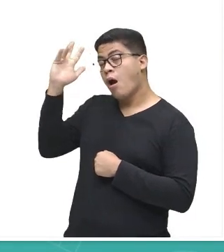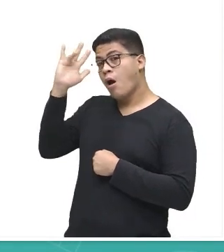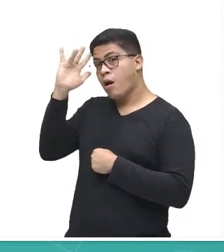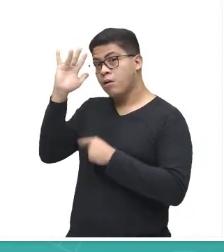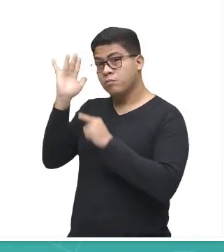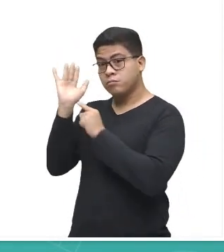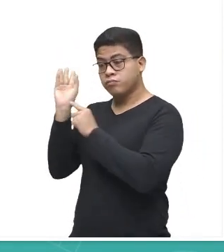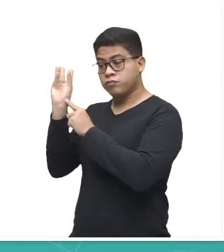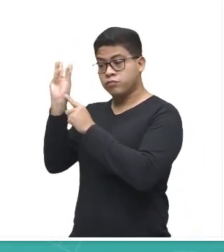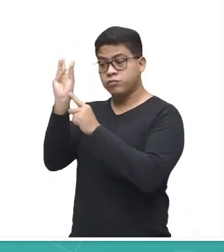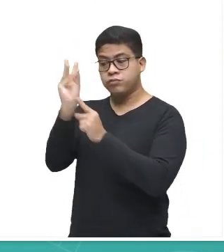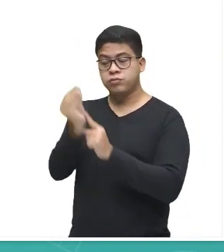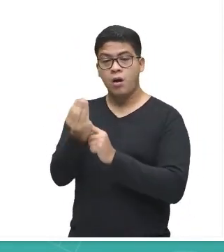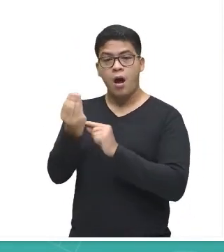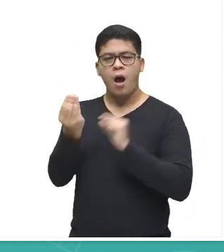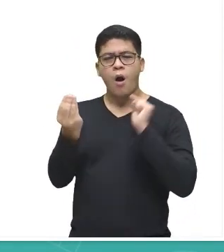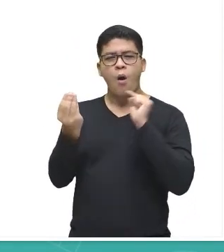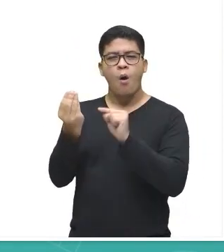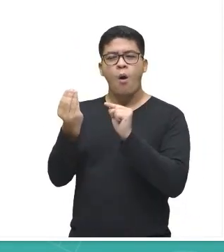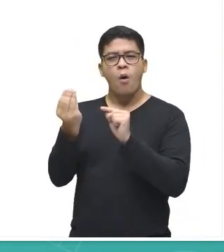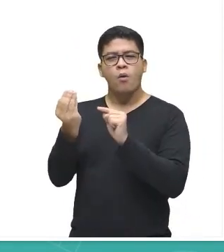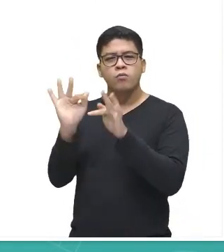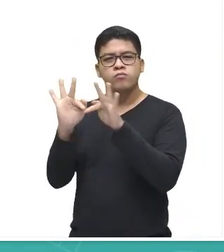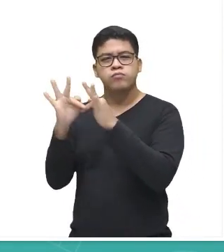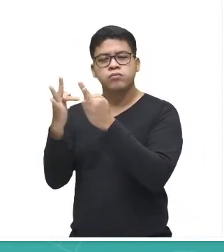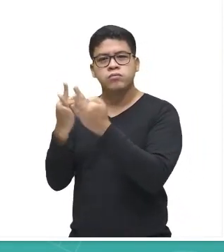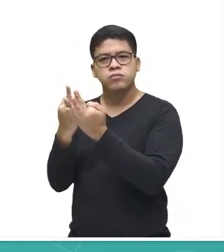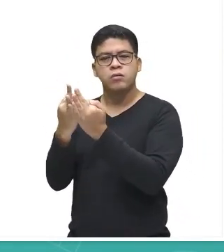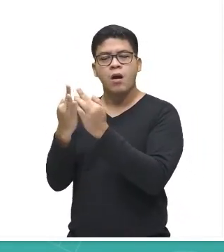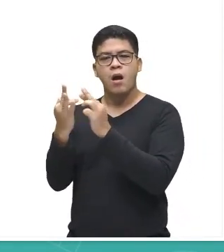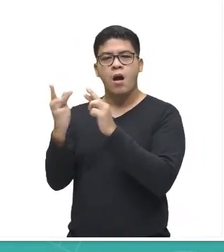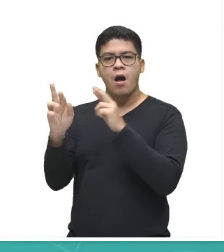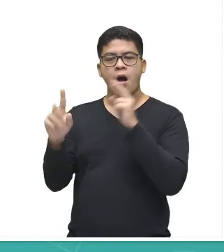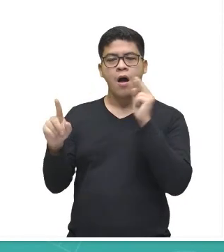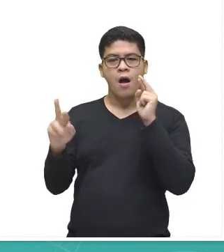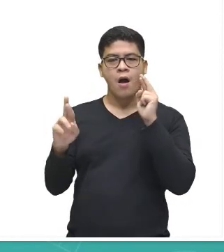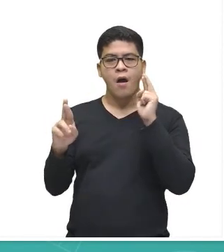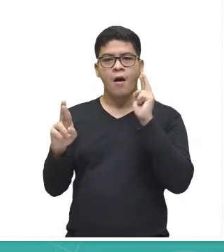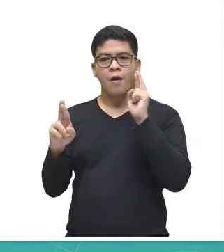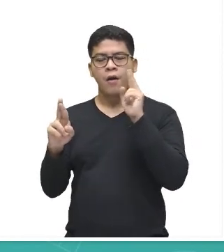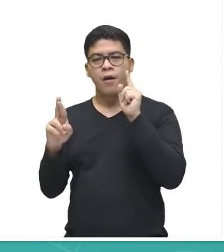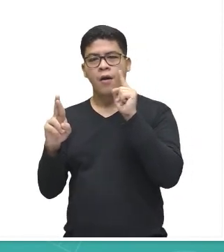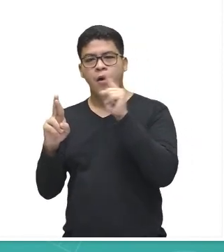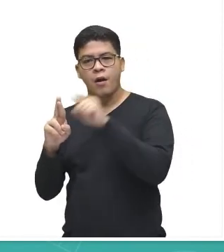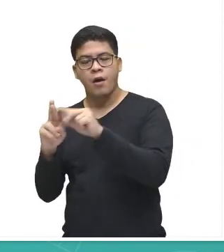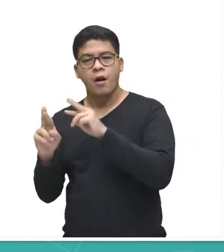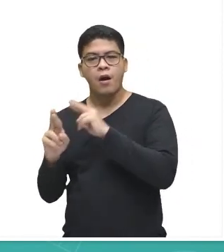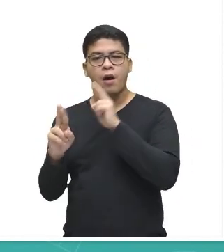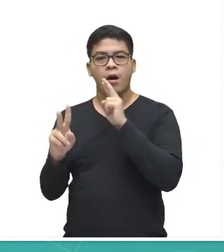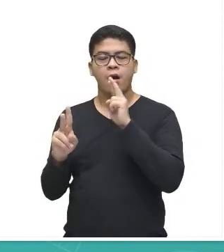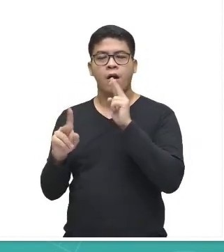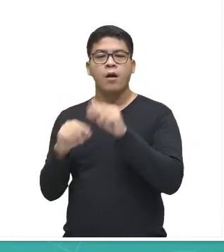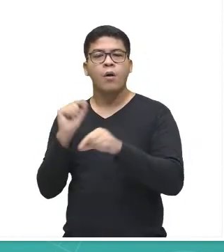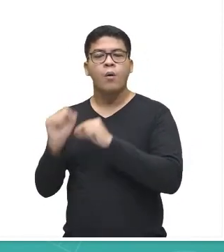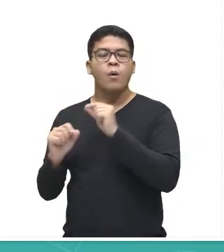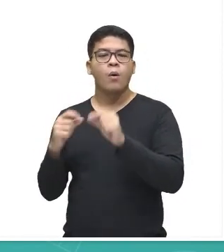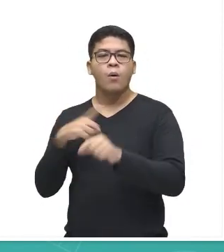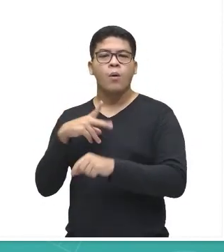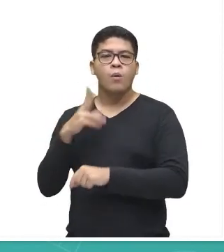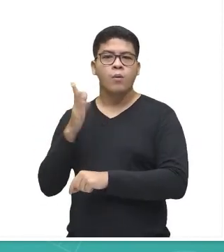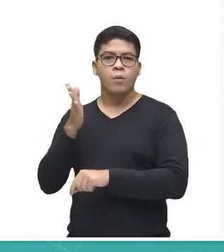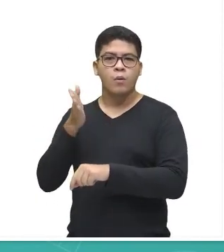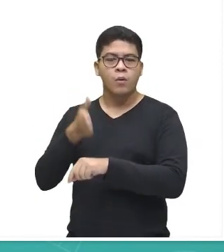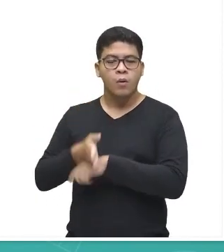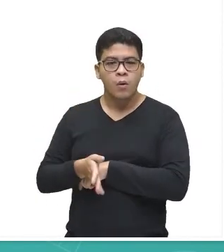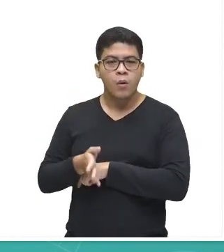a partir de referências familiares. Então, não existe uma resposta que sirva para para